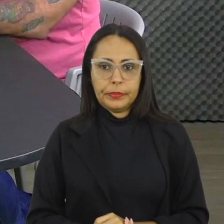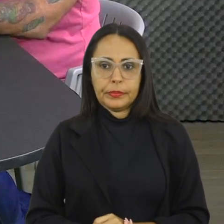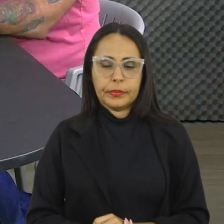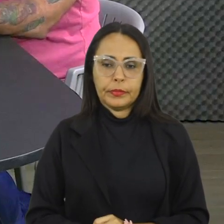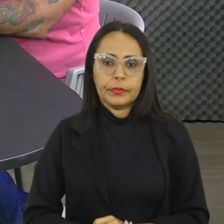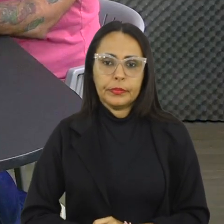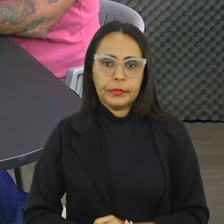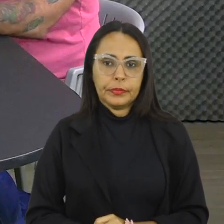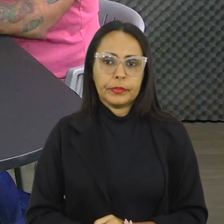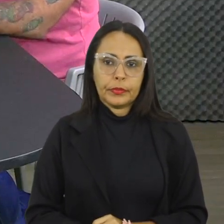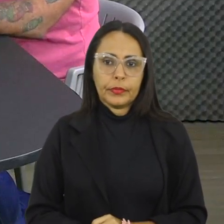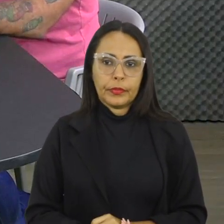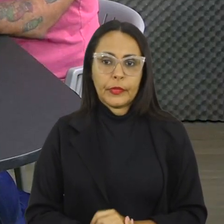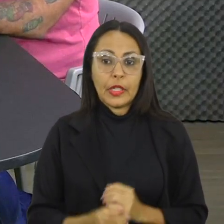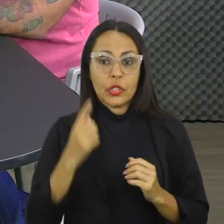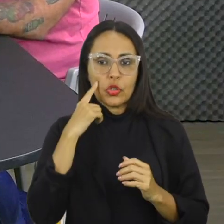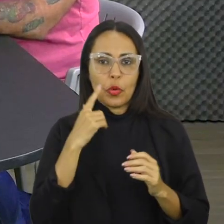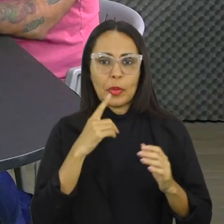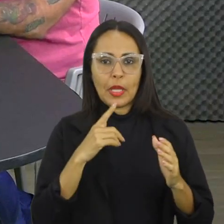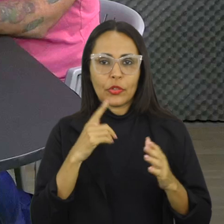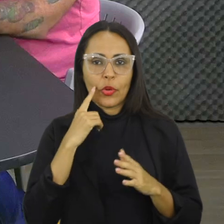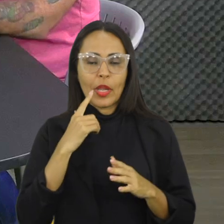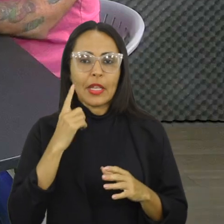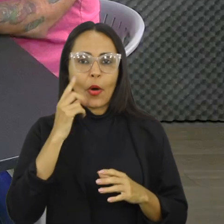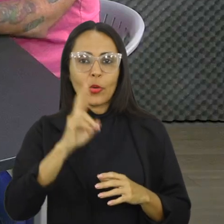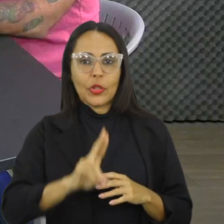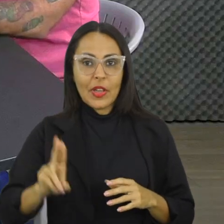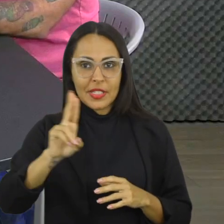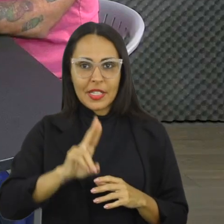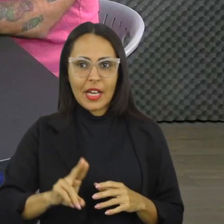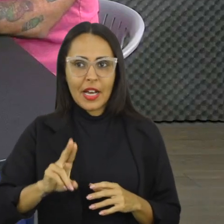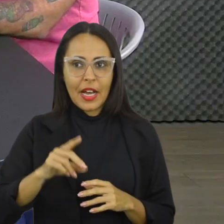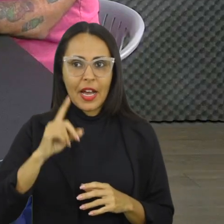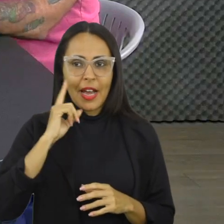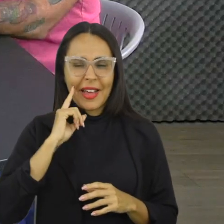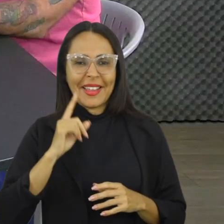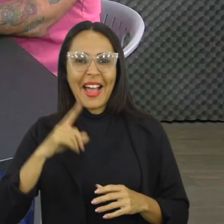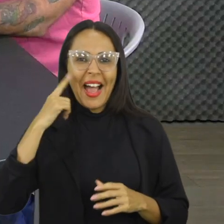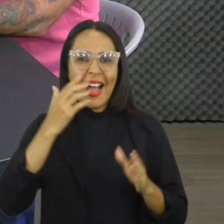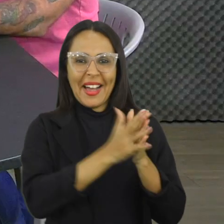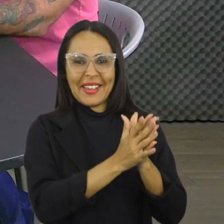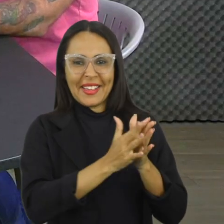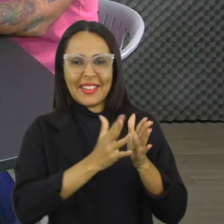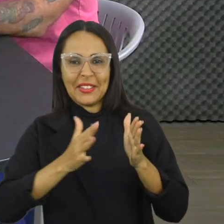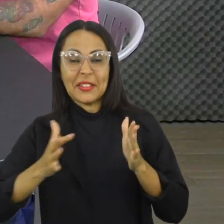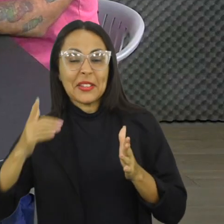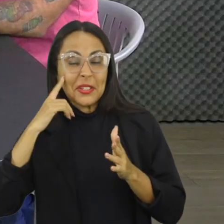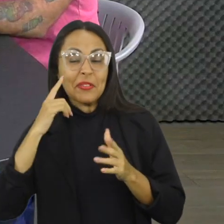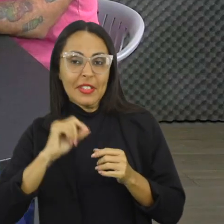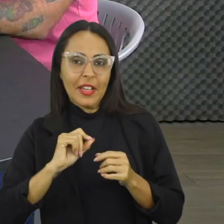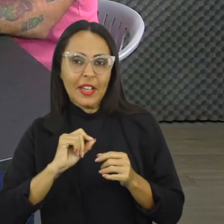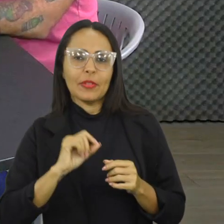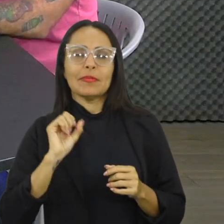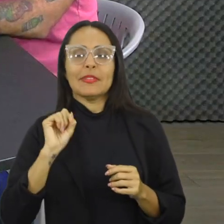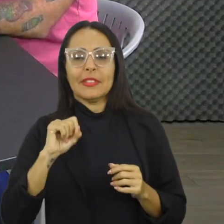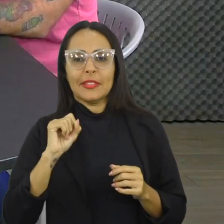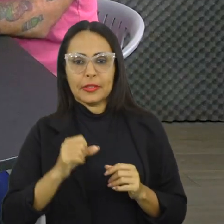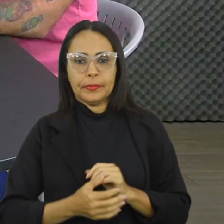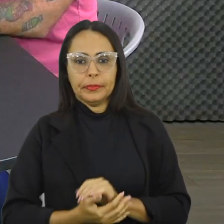tua escolha da música na universidade, sim, para sim. cursar a música, a cara que teus avós fizeram quando... É,